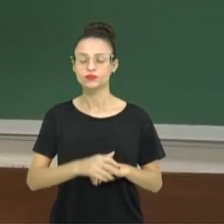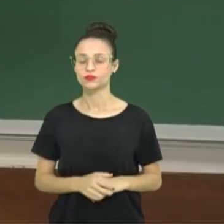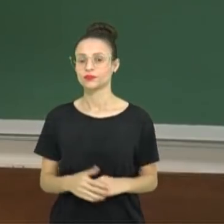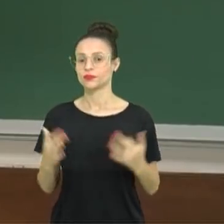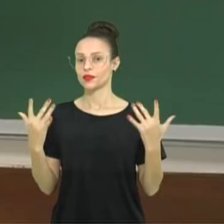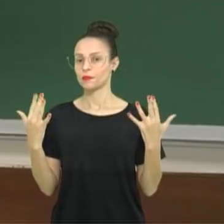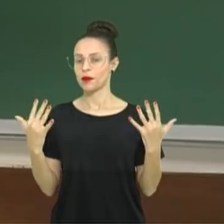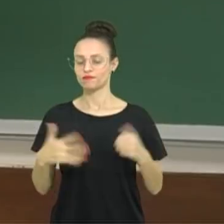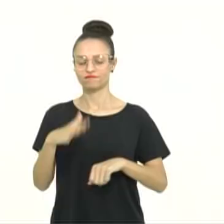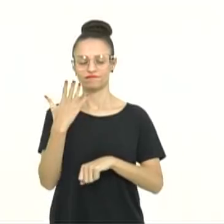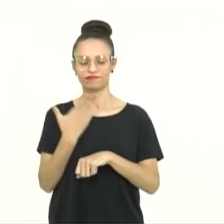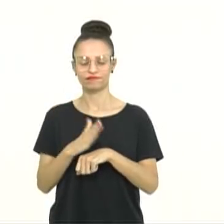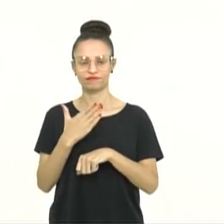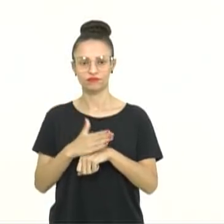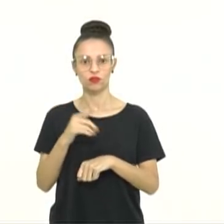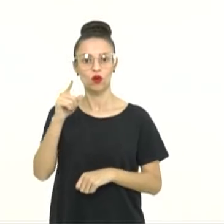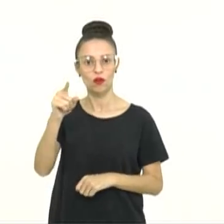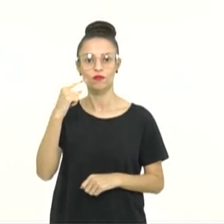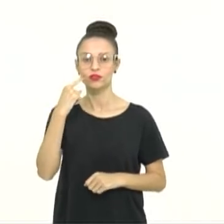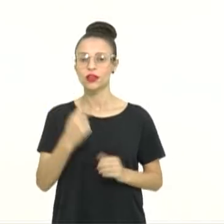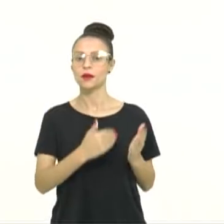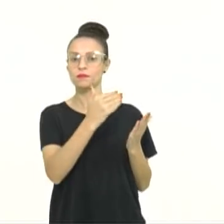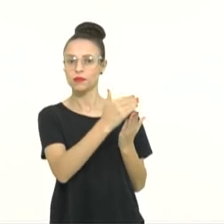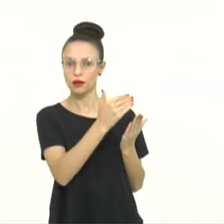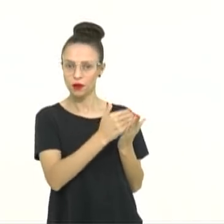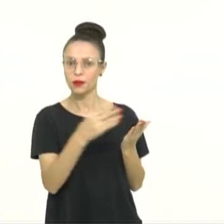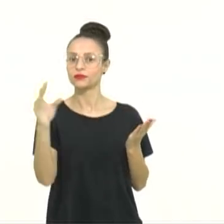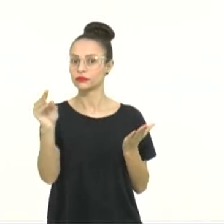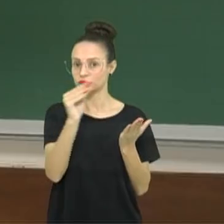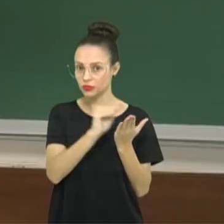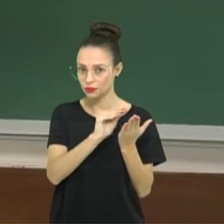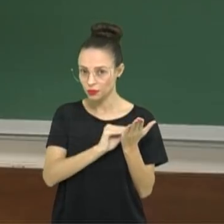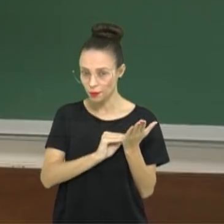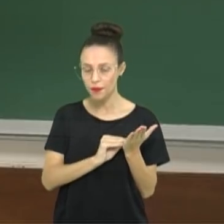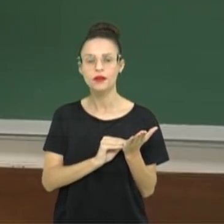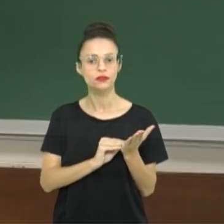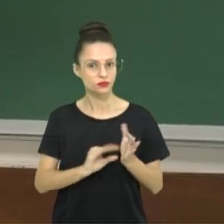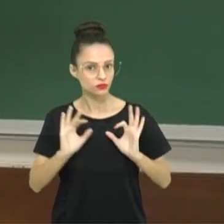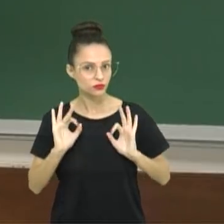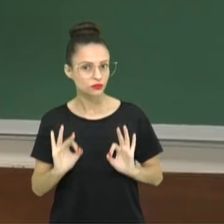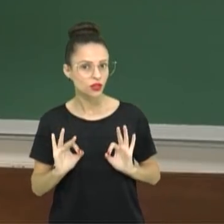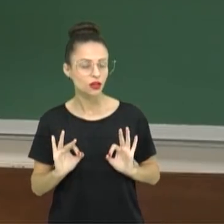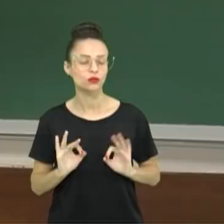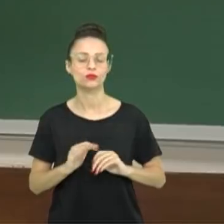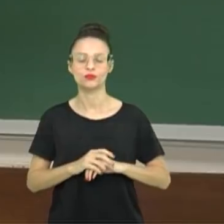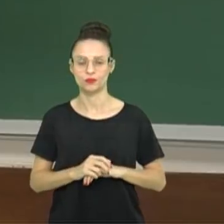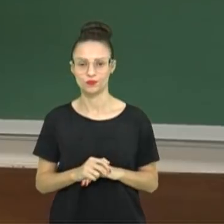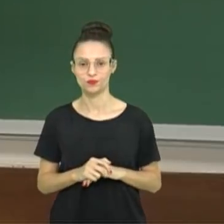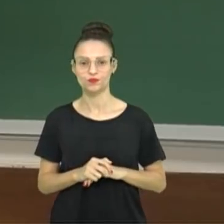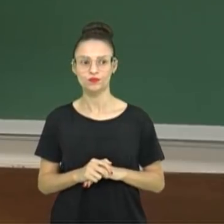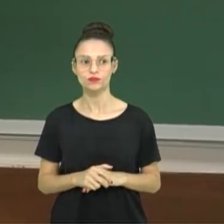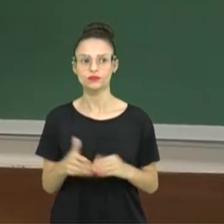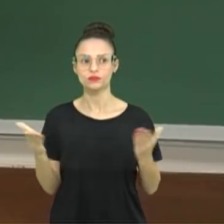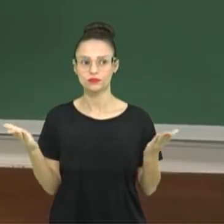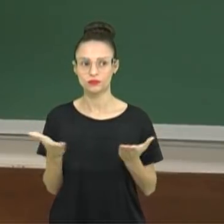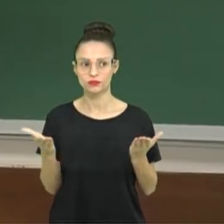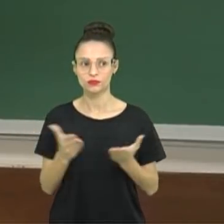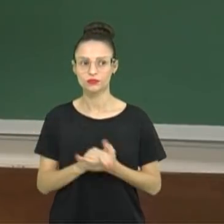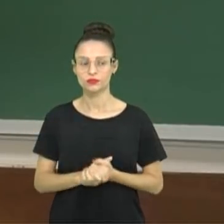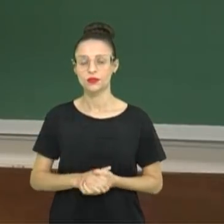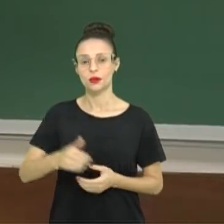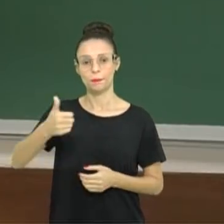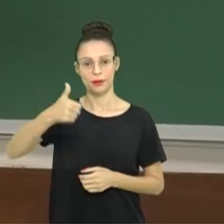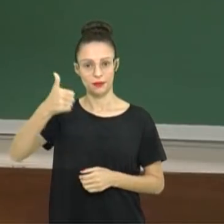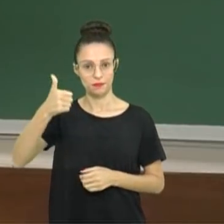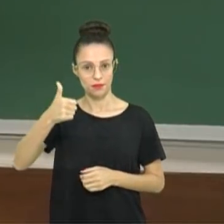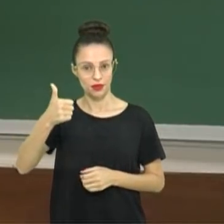Mãos na massa. Anote o passo a passo da produção agora. Tá certo? Anota lá. Agora,